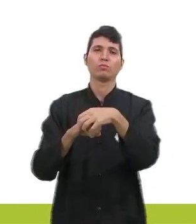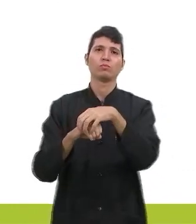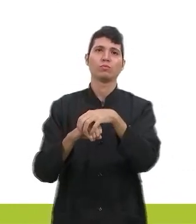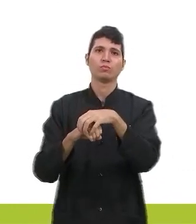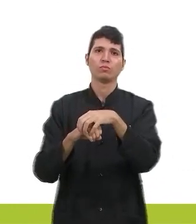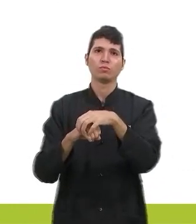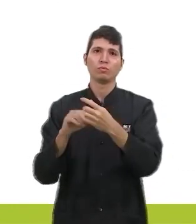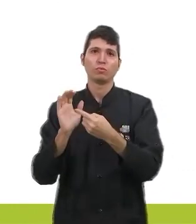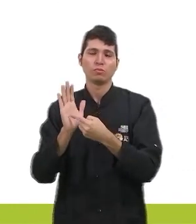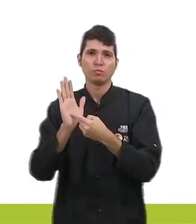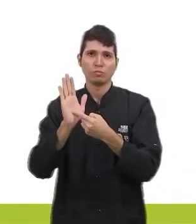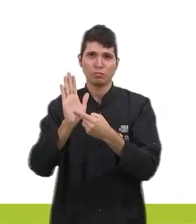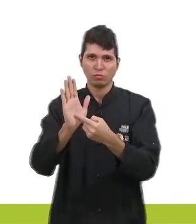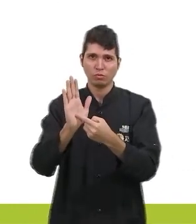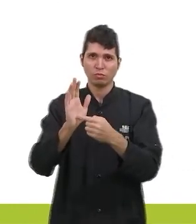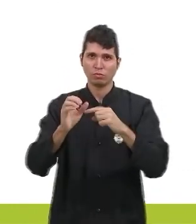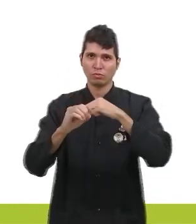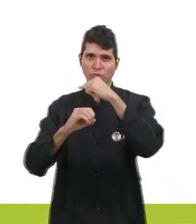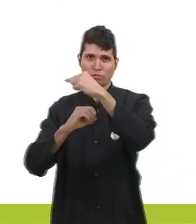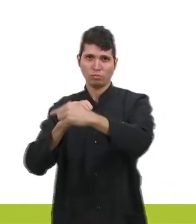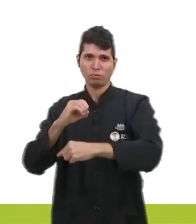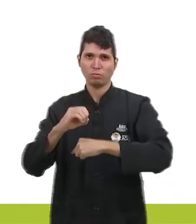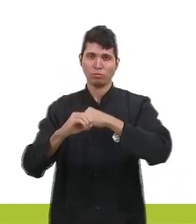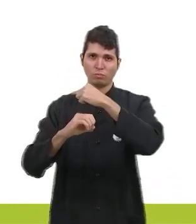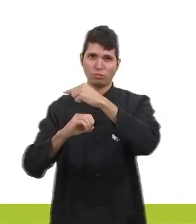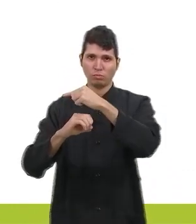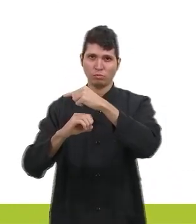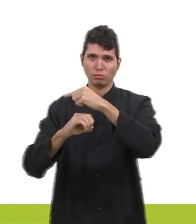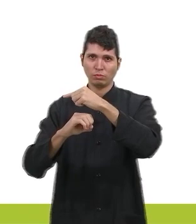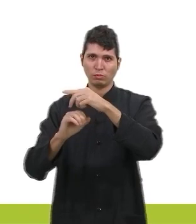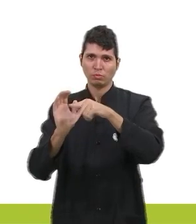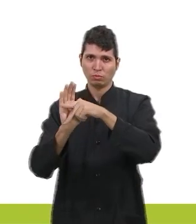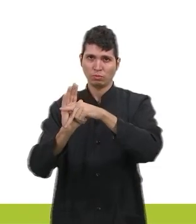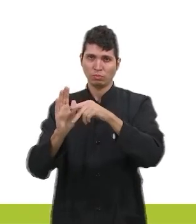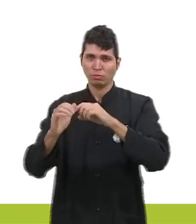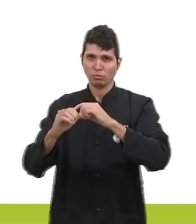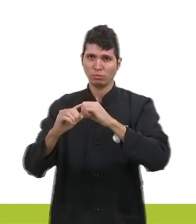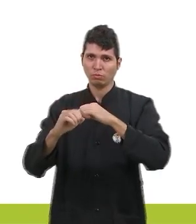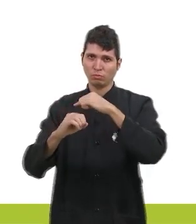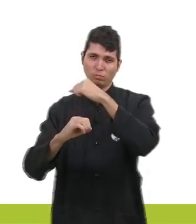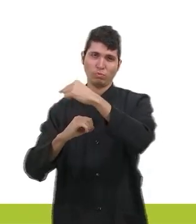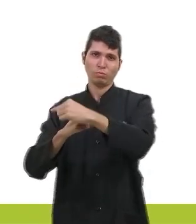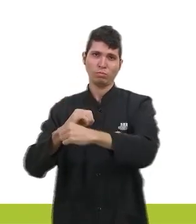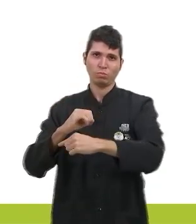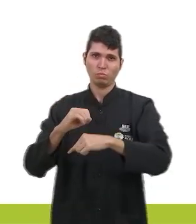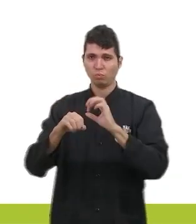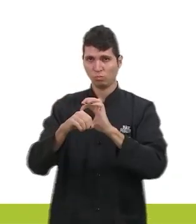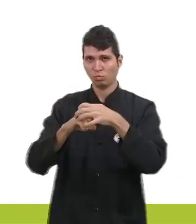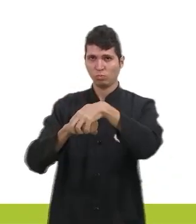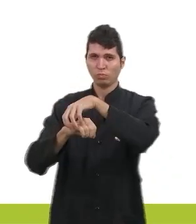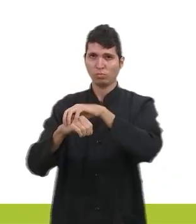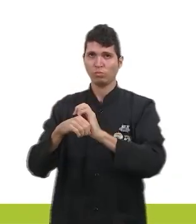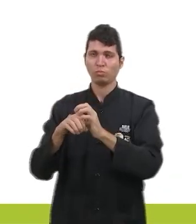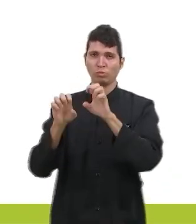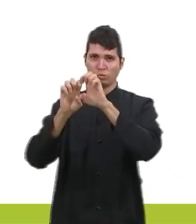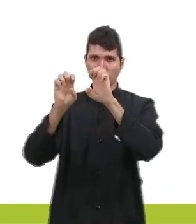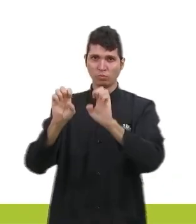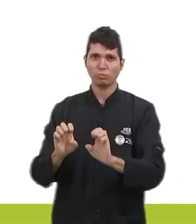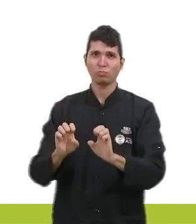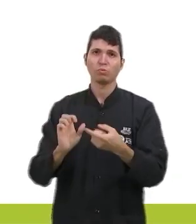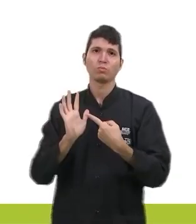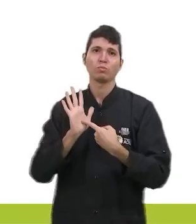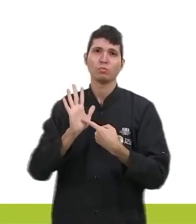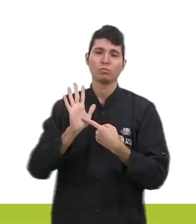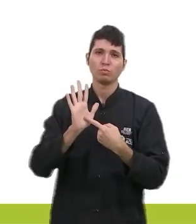a disposição dos átomos da molécula. Ou seja, é através da fórmula estrutural que vai me